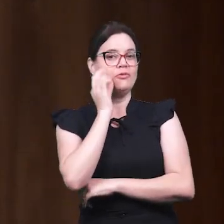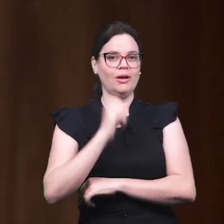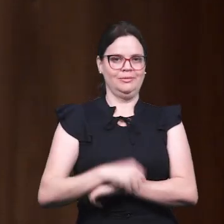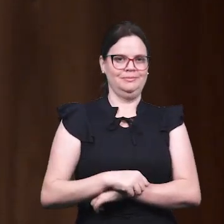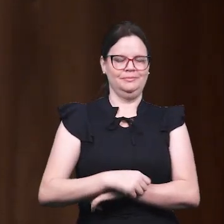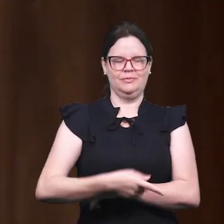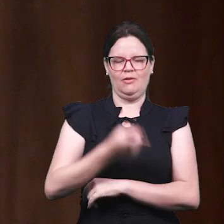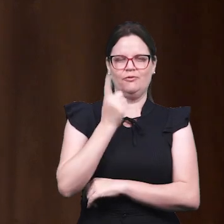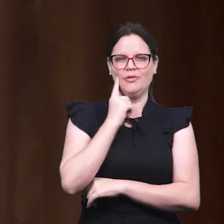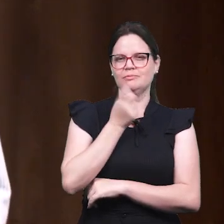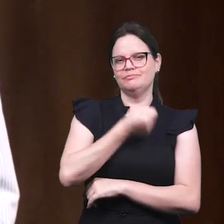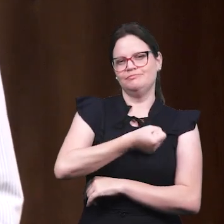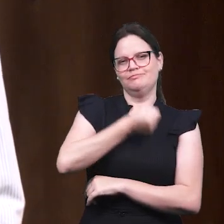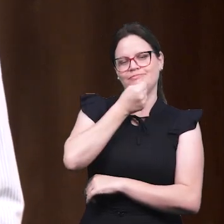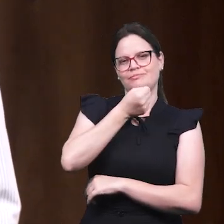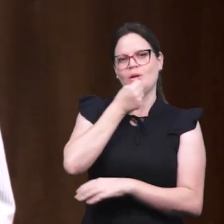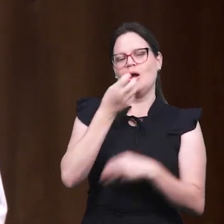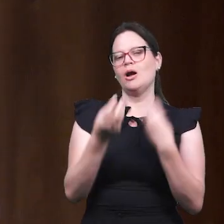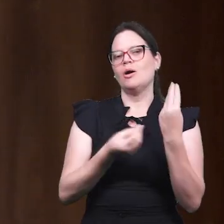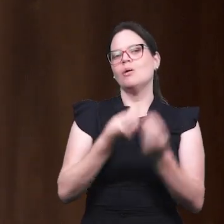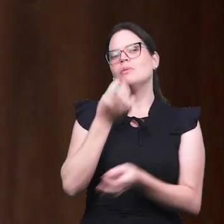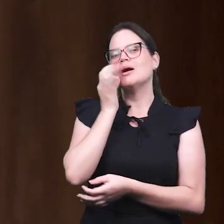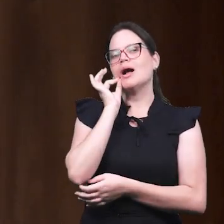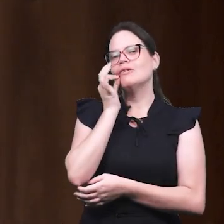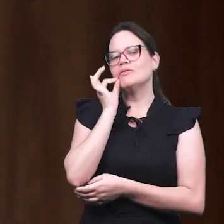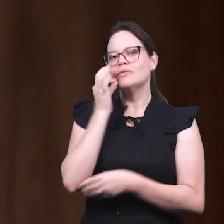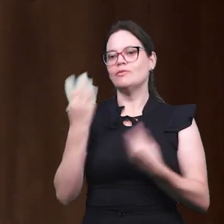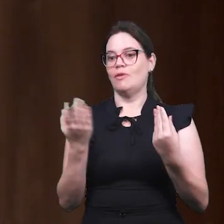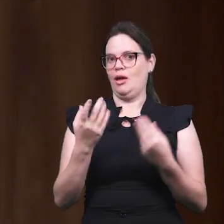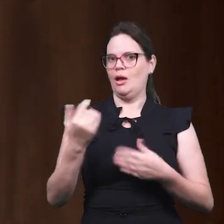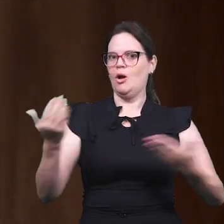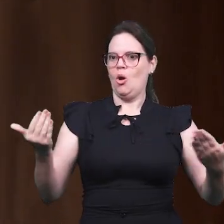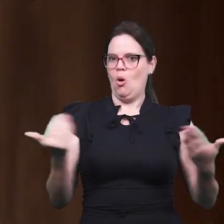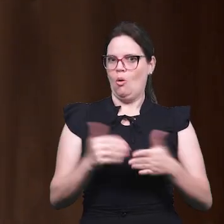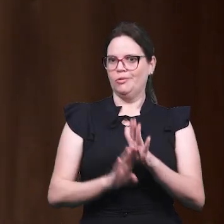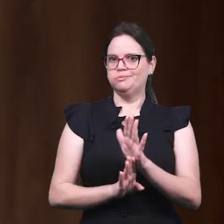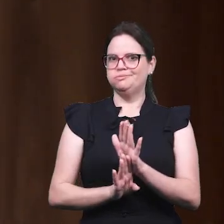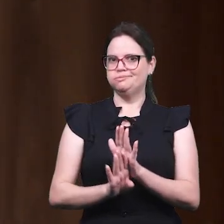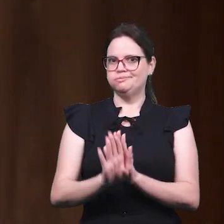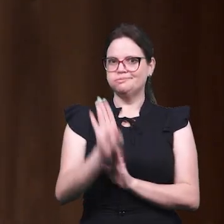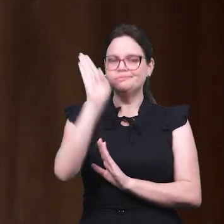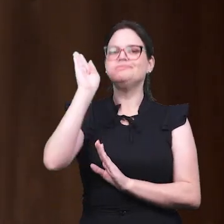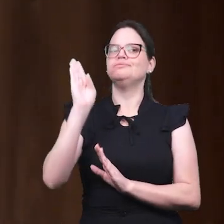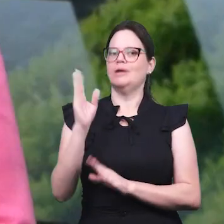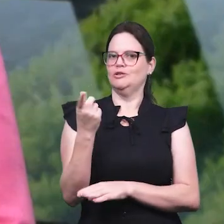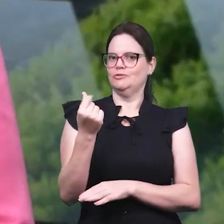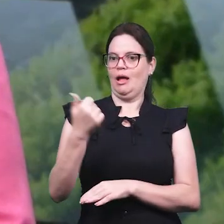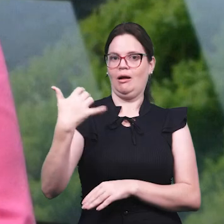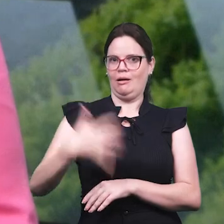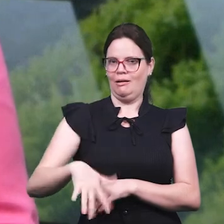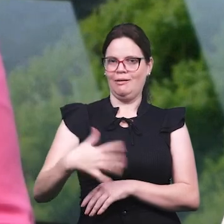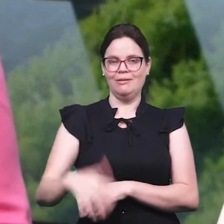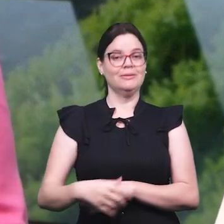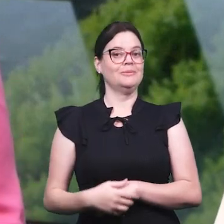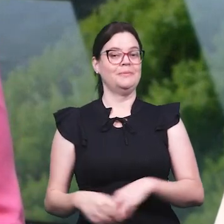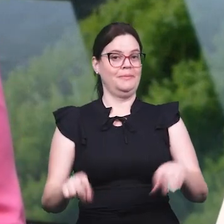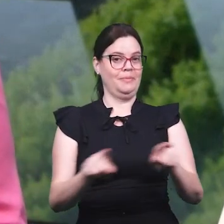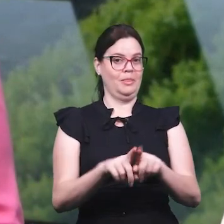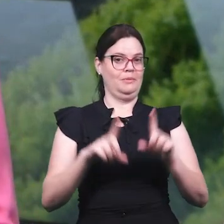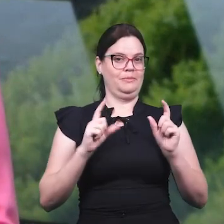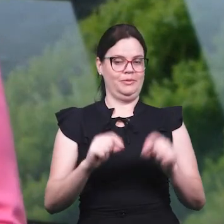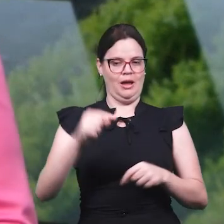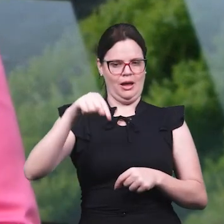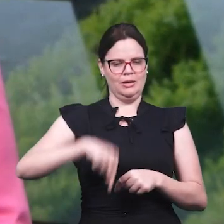Veja uma matéria sobre essa realidade que impacta diretamente o consumidor. No